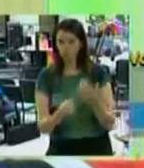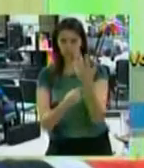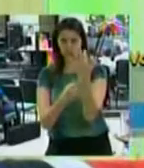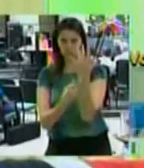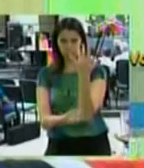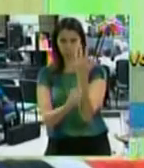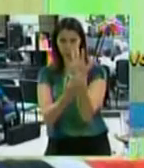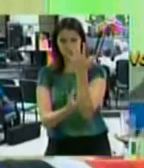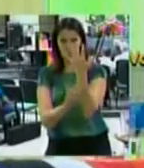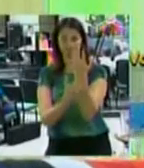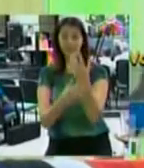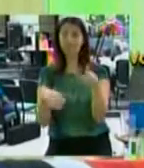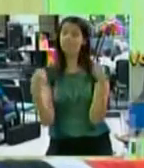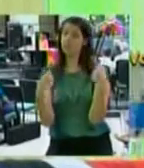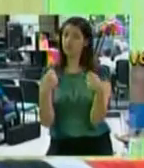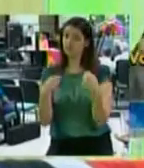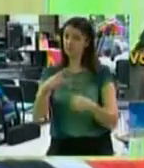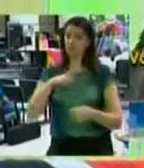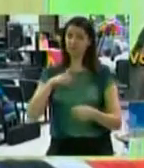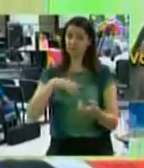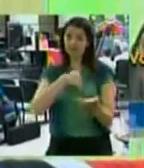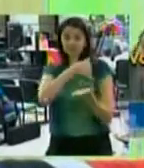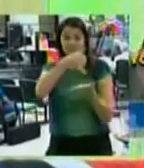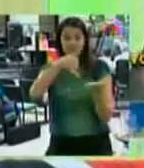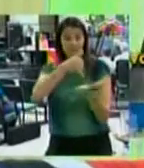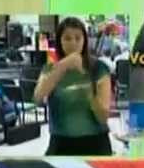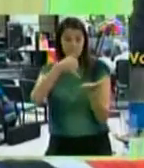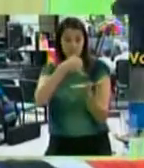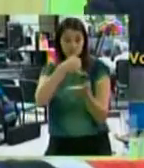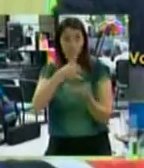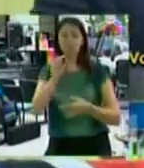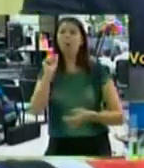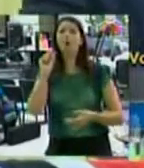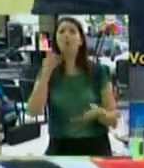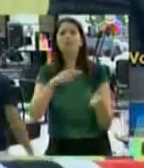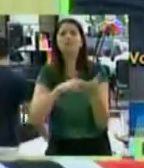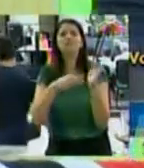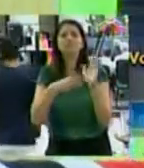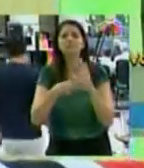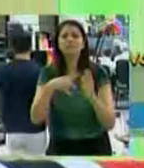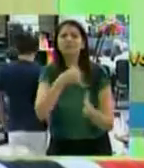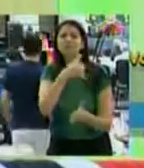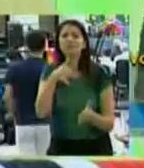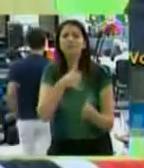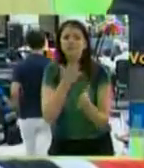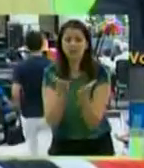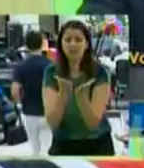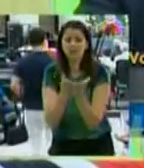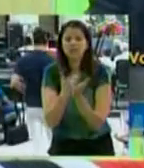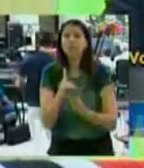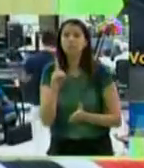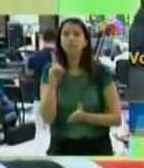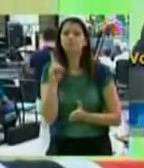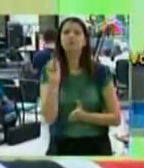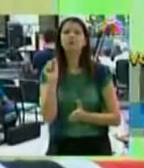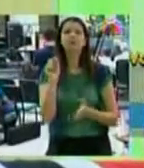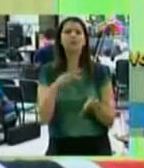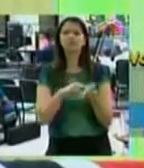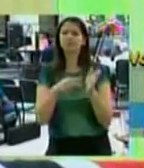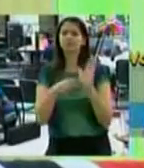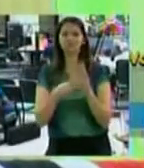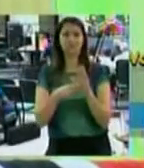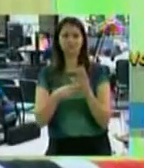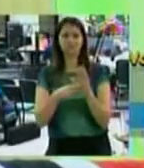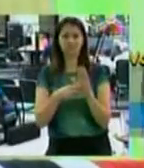só funciona com azeite. E azeite na Bíblia, você pode querer enfeitar, mas se você for pela Bíblia,